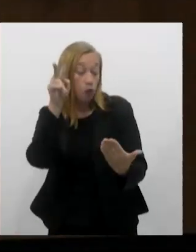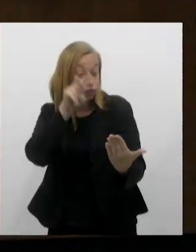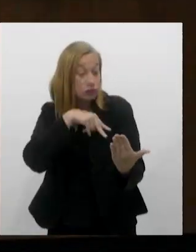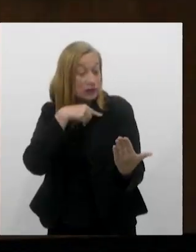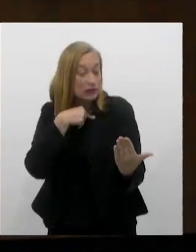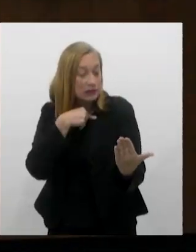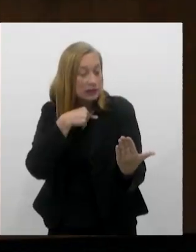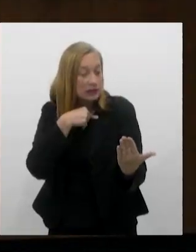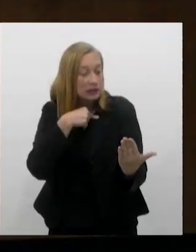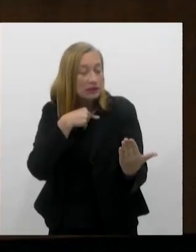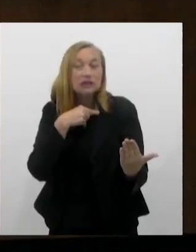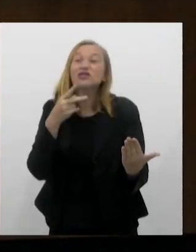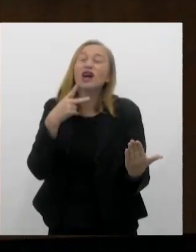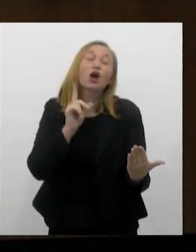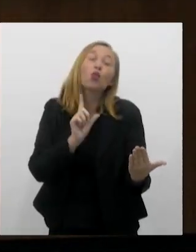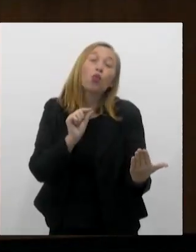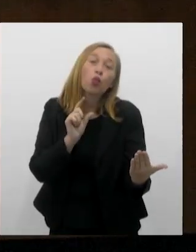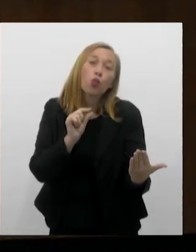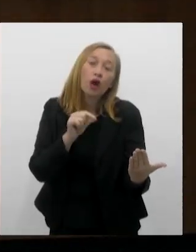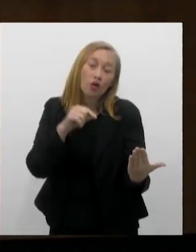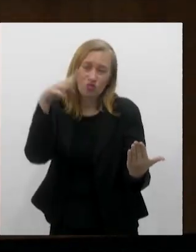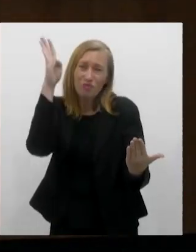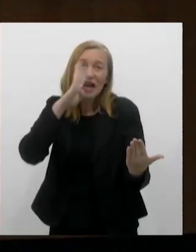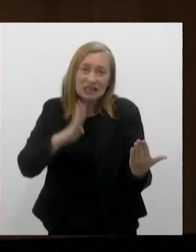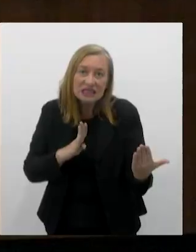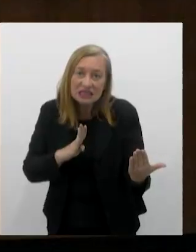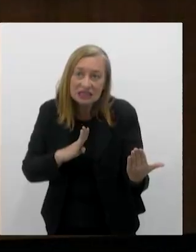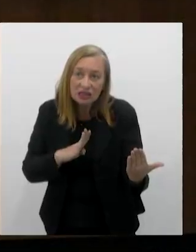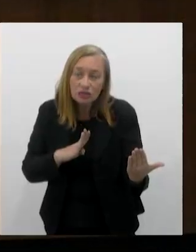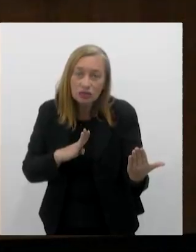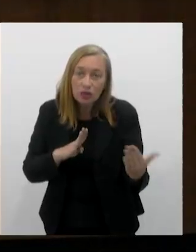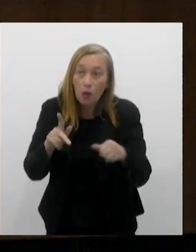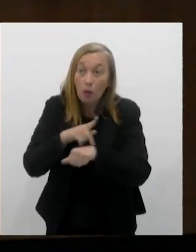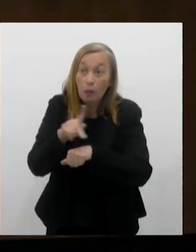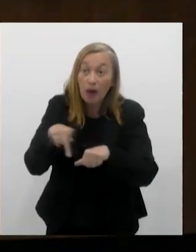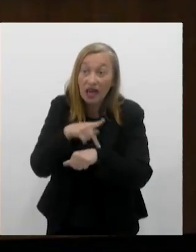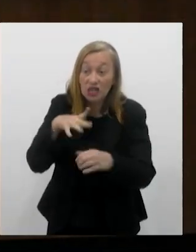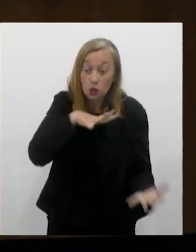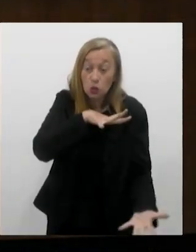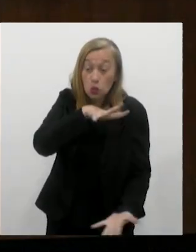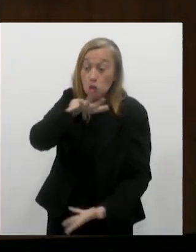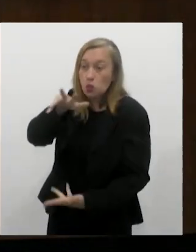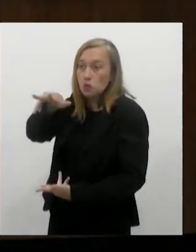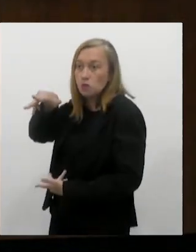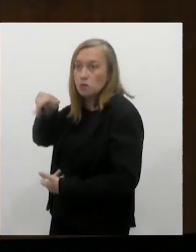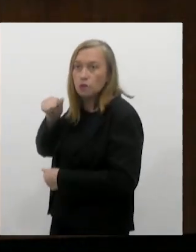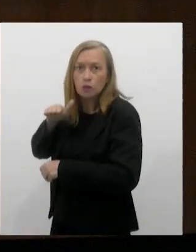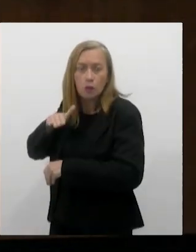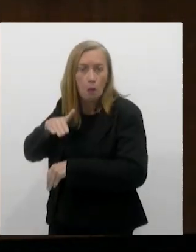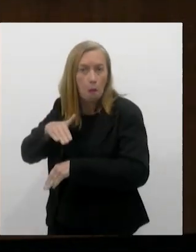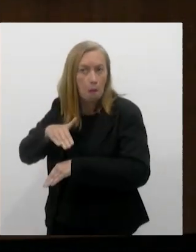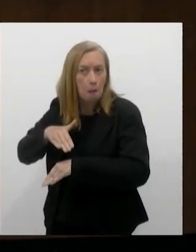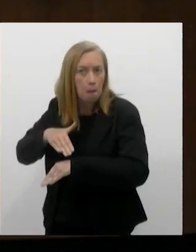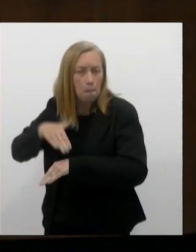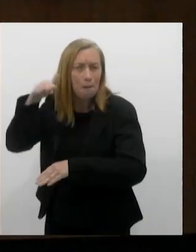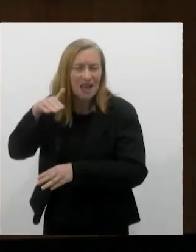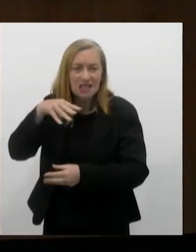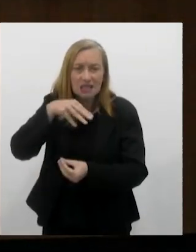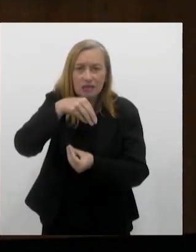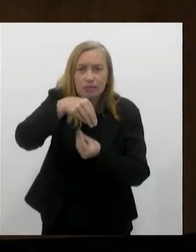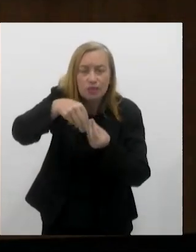que dizia que o Brasil é o país do mundo mais